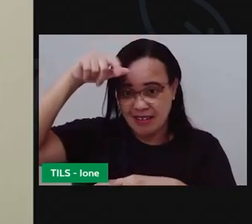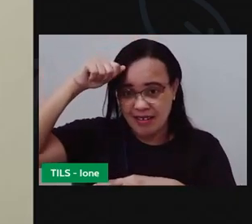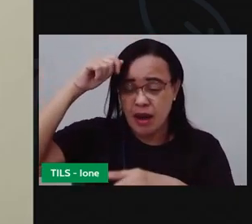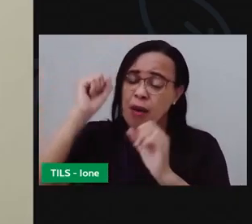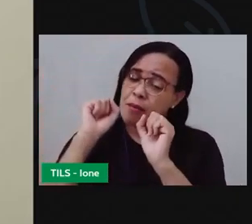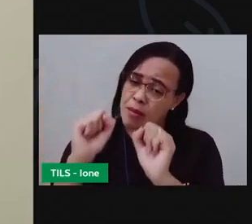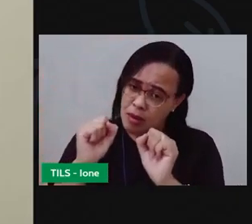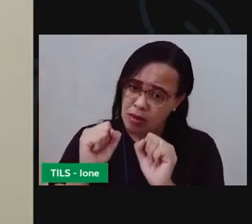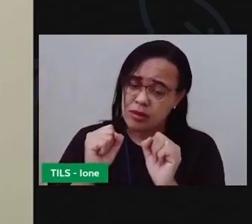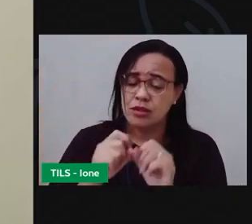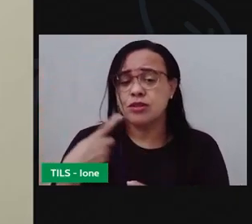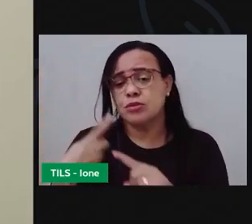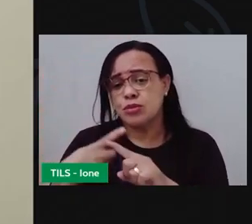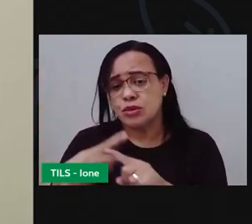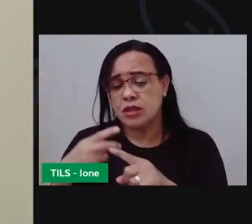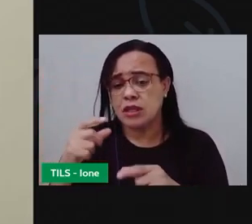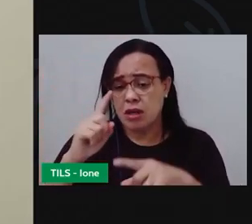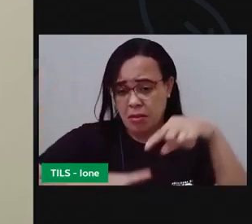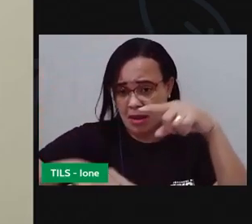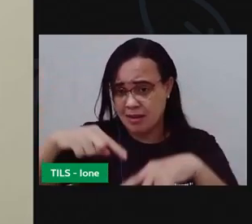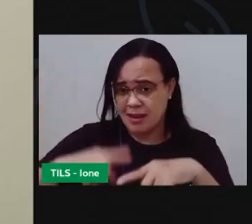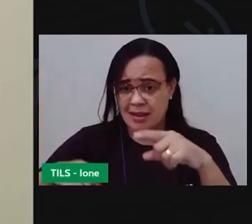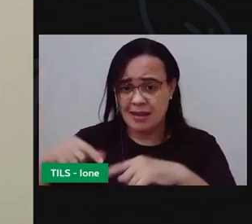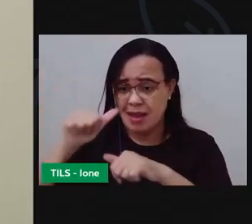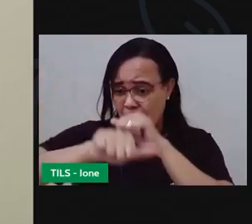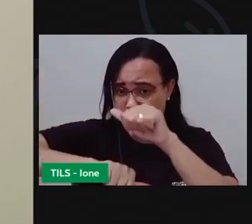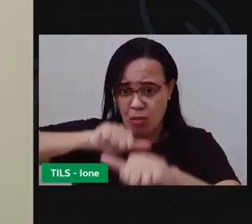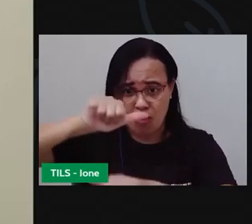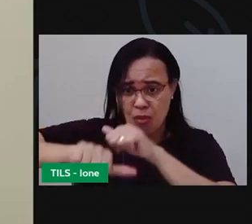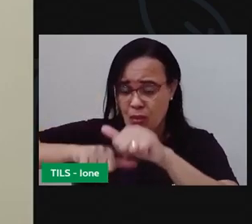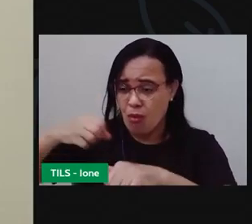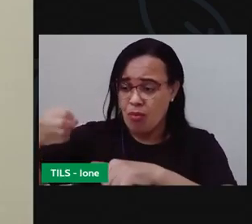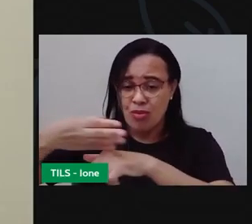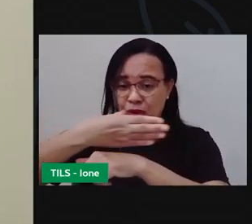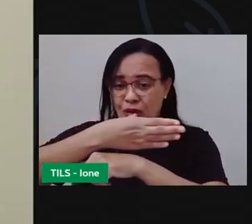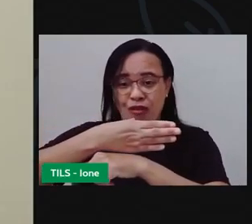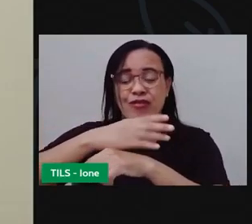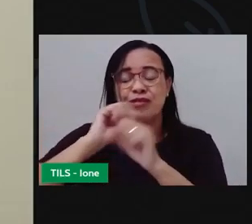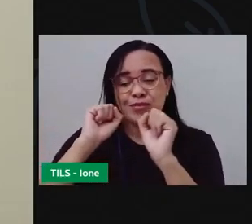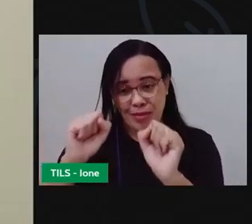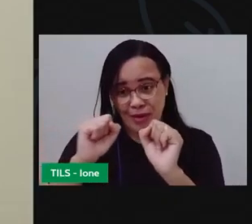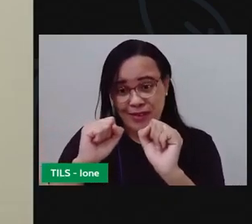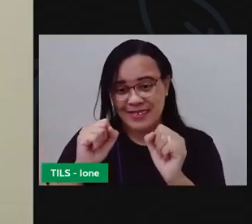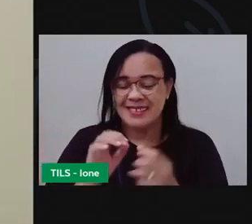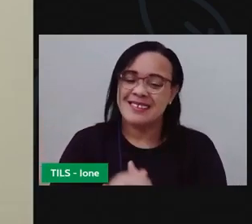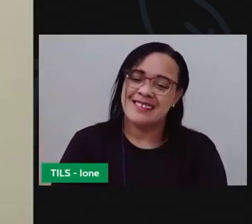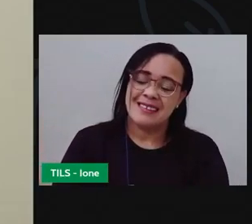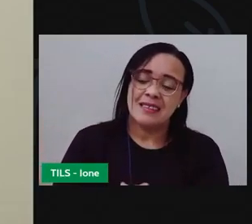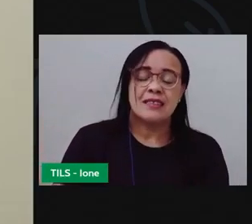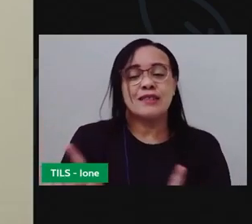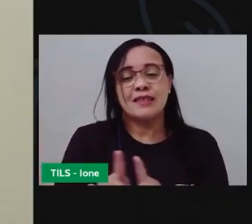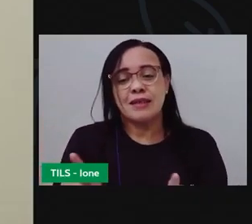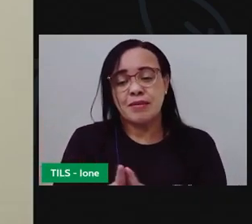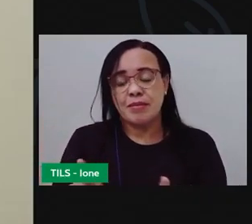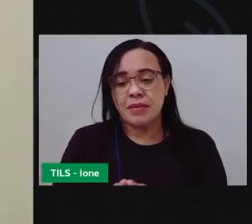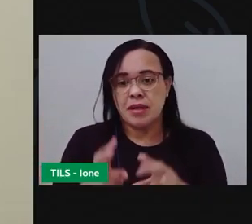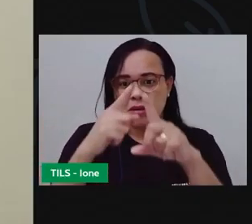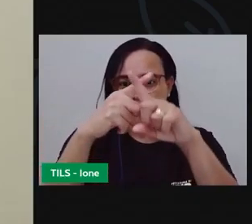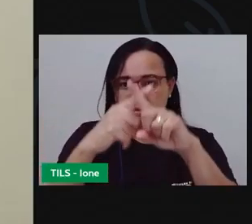essa embalagem, para esse material, tá bom? Eu deixei aí um desafio para você fazer uma